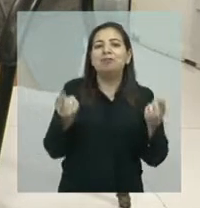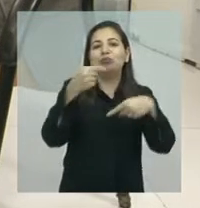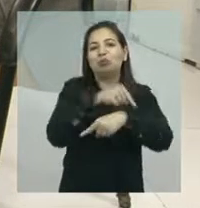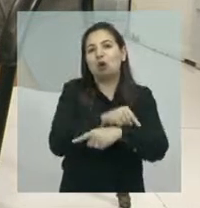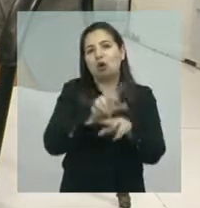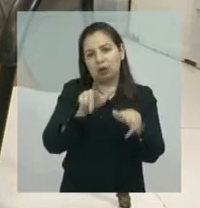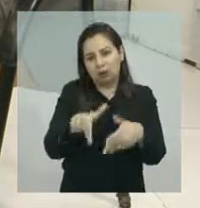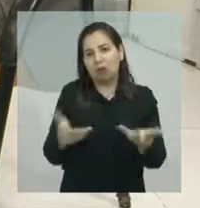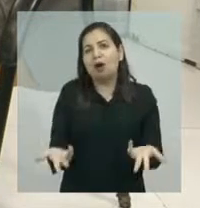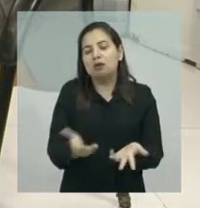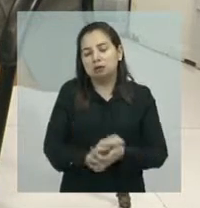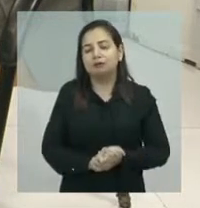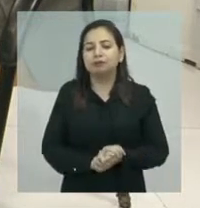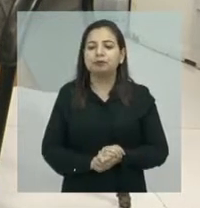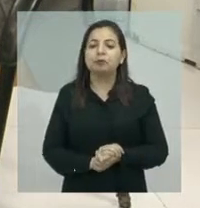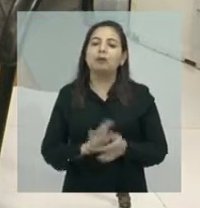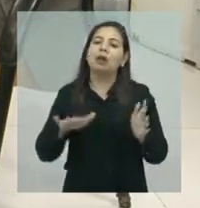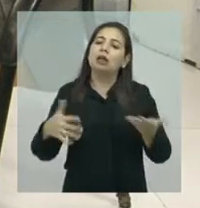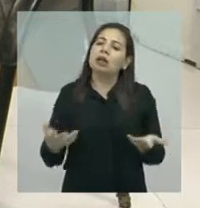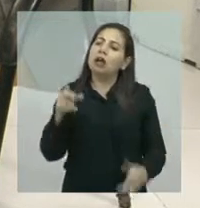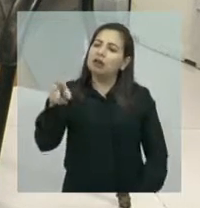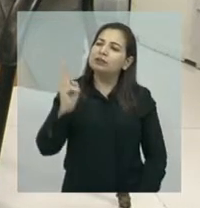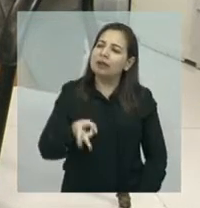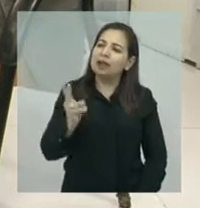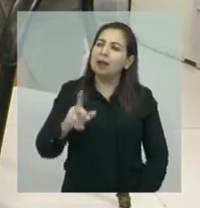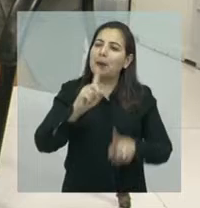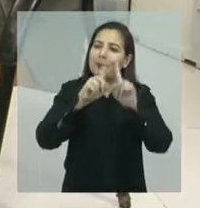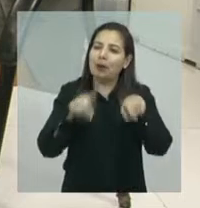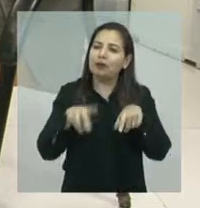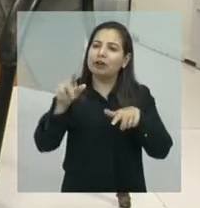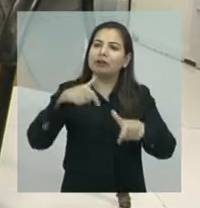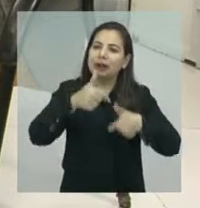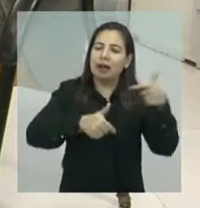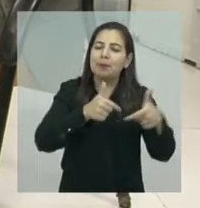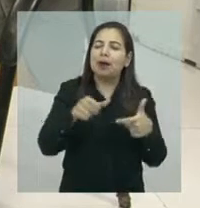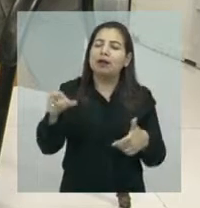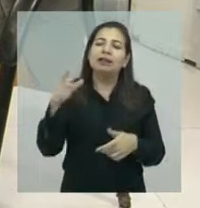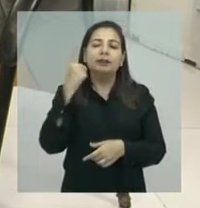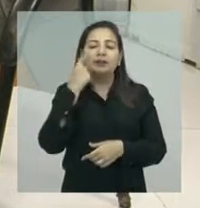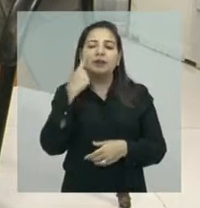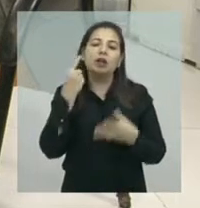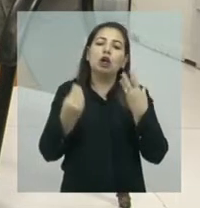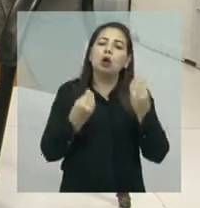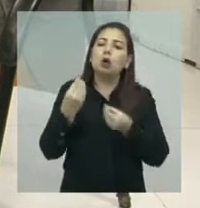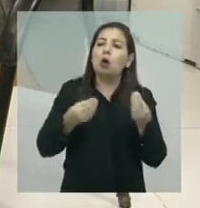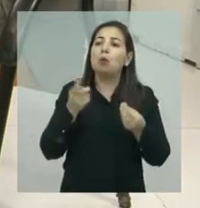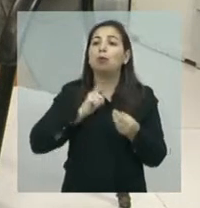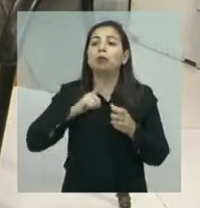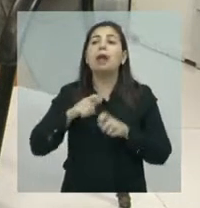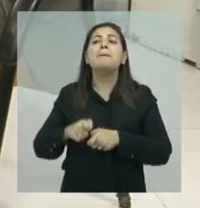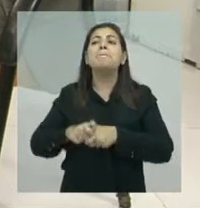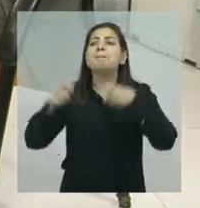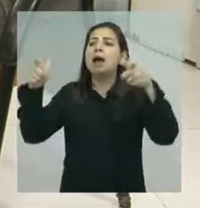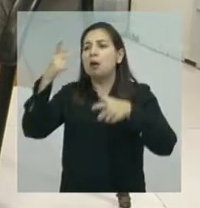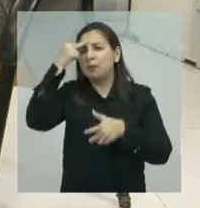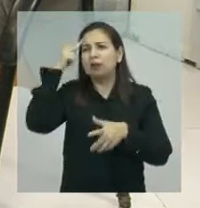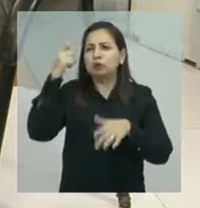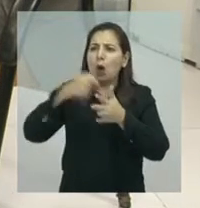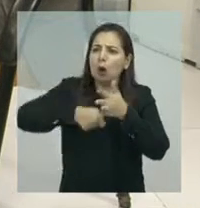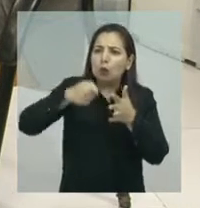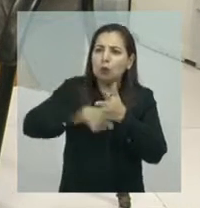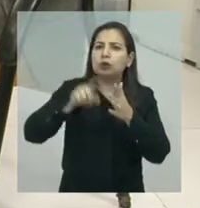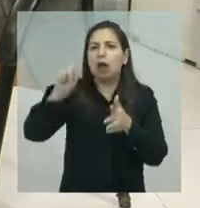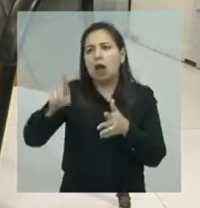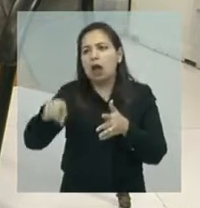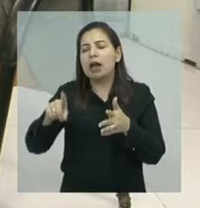que vive, que trabalhou nesse projeto, ela é maior, digamos assim, entre os mais jovens ou entre aquelas pessoas já